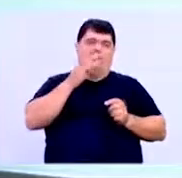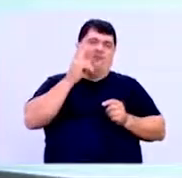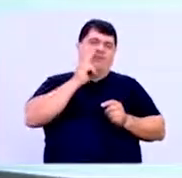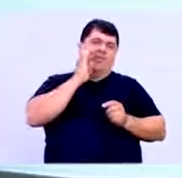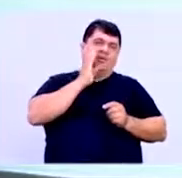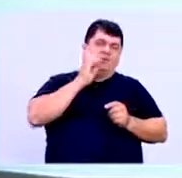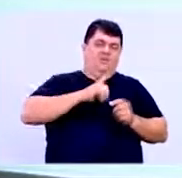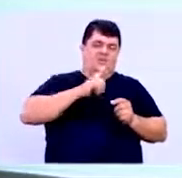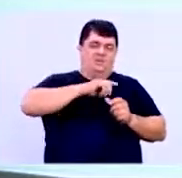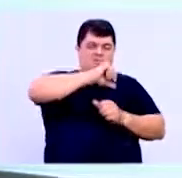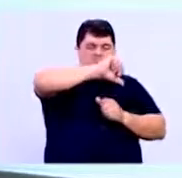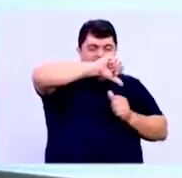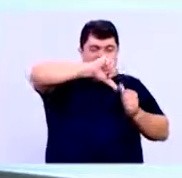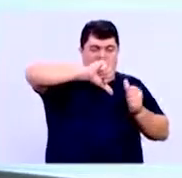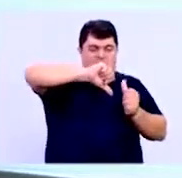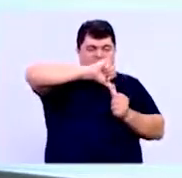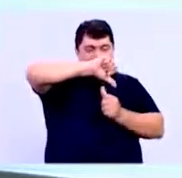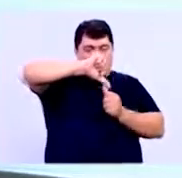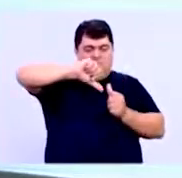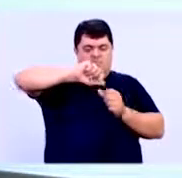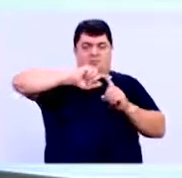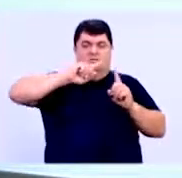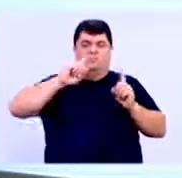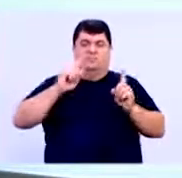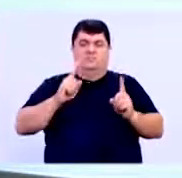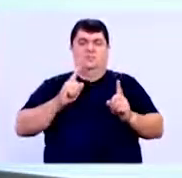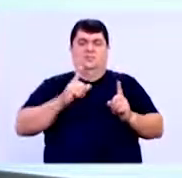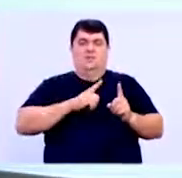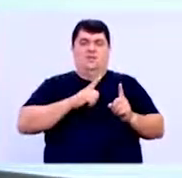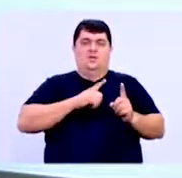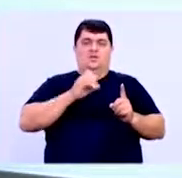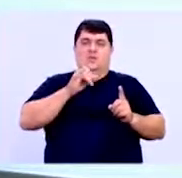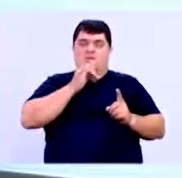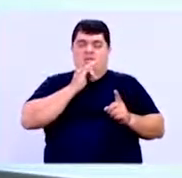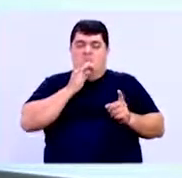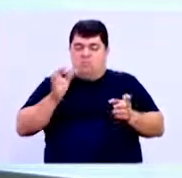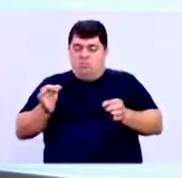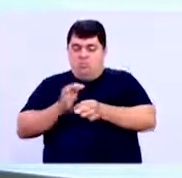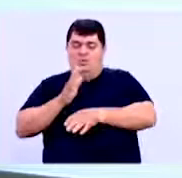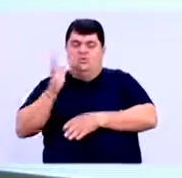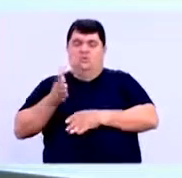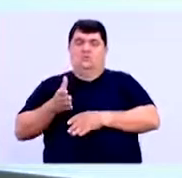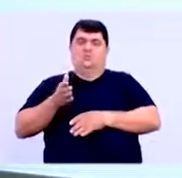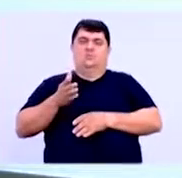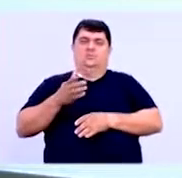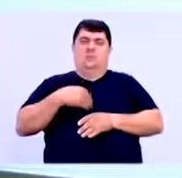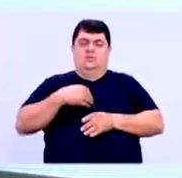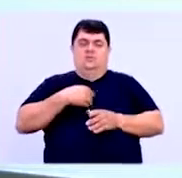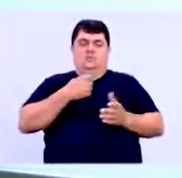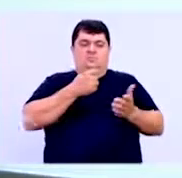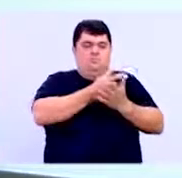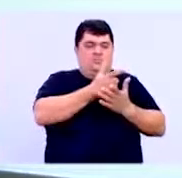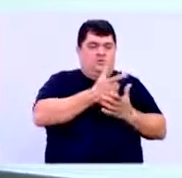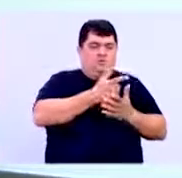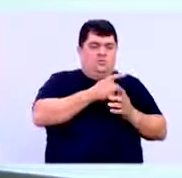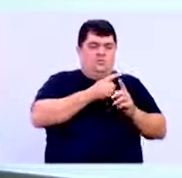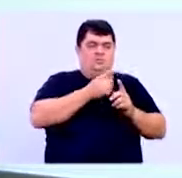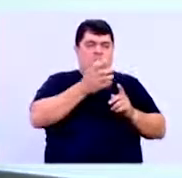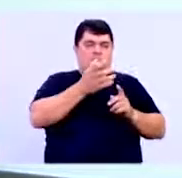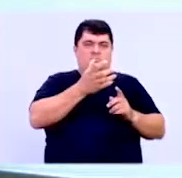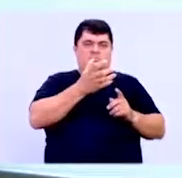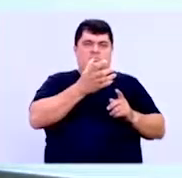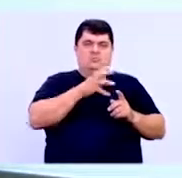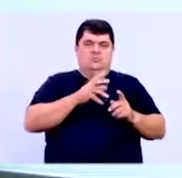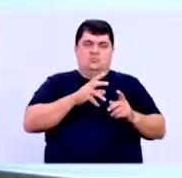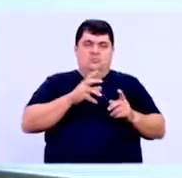transformação. Mas também uma outra situação é quando esse produto acabado está pronto. Então você comprou um produto e não quer ofertar qualidade